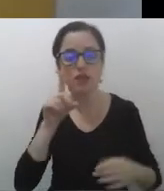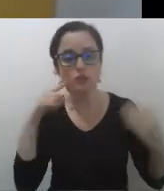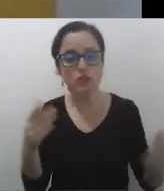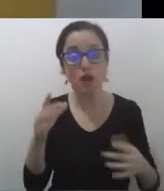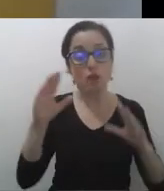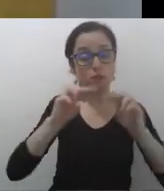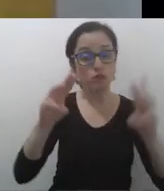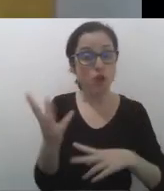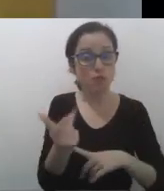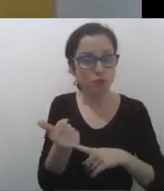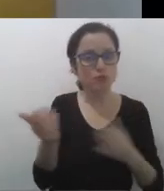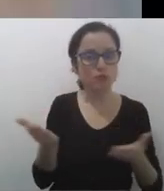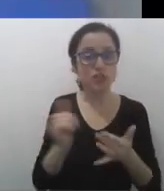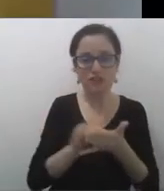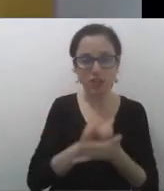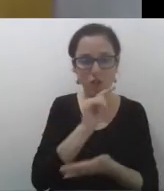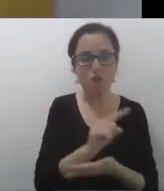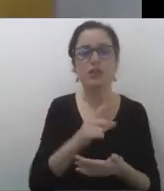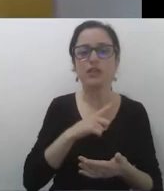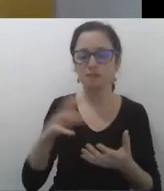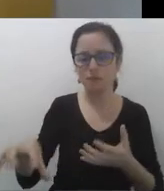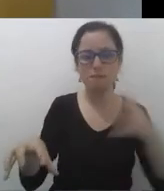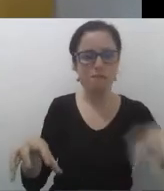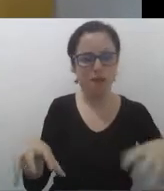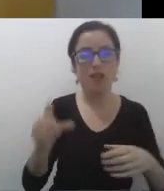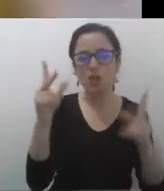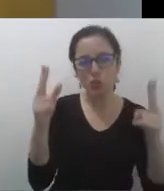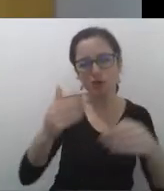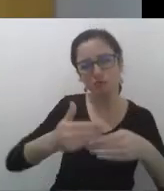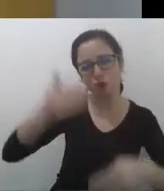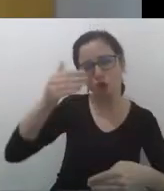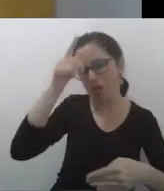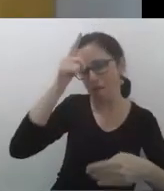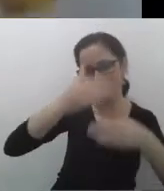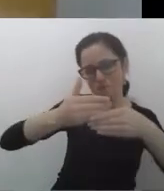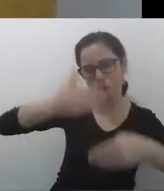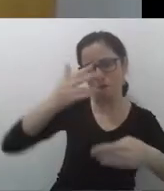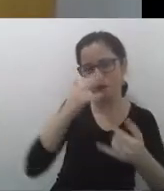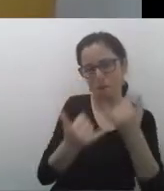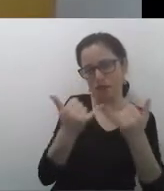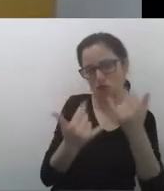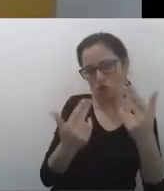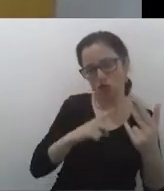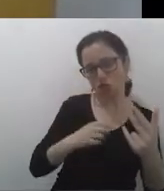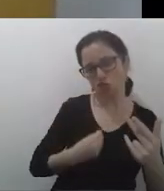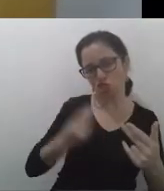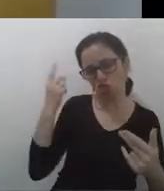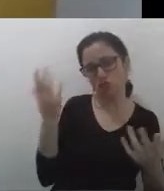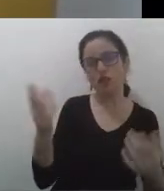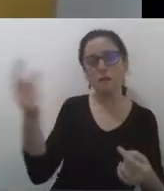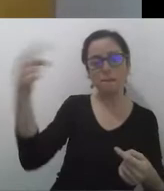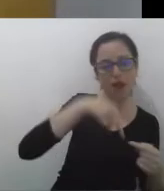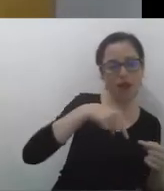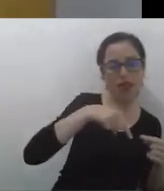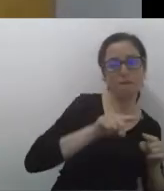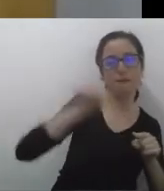Arte Moderna de Nova York, e houve claramente era um muro de Berlim antes da existência do Muro de Berlim. Nós